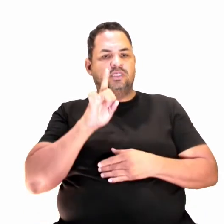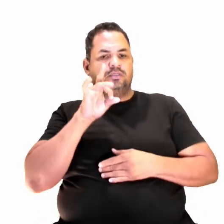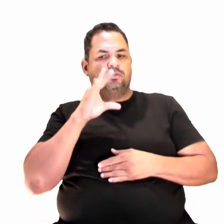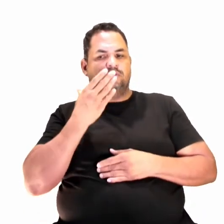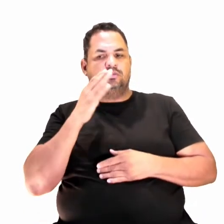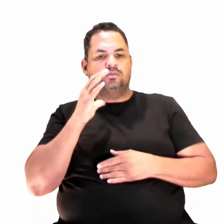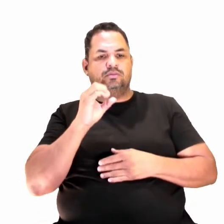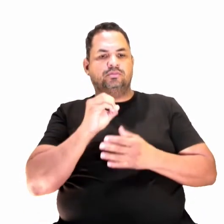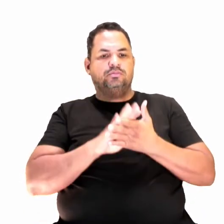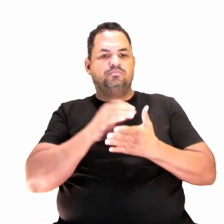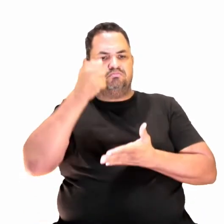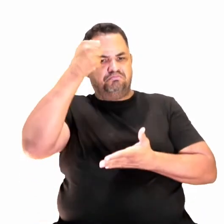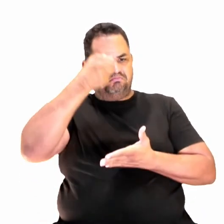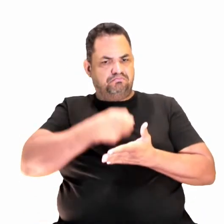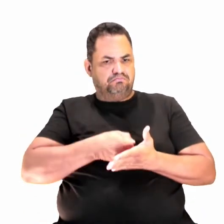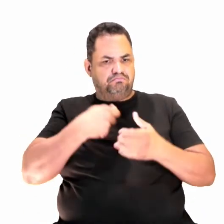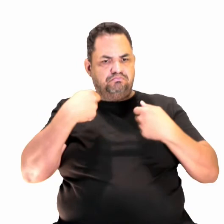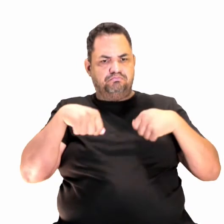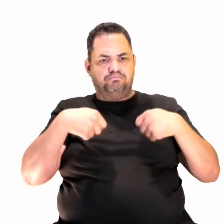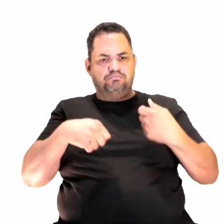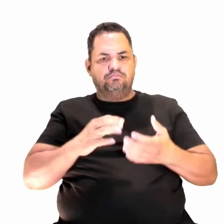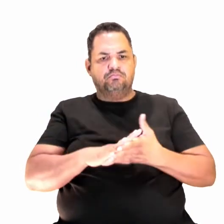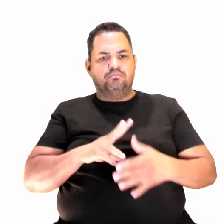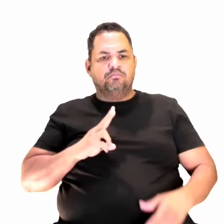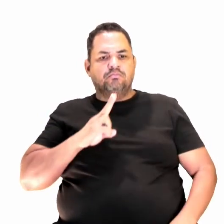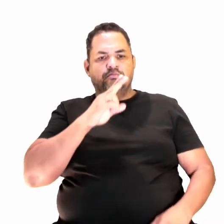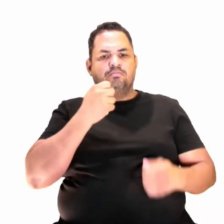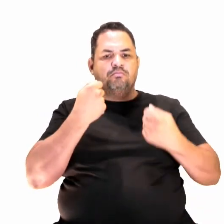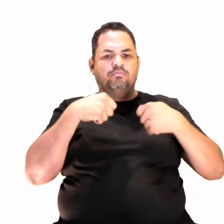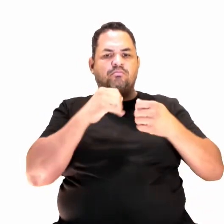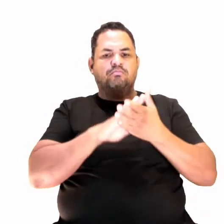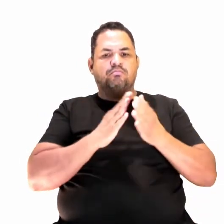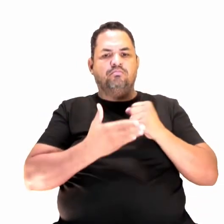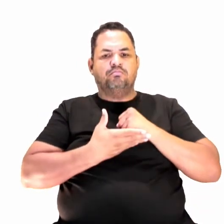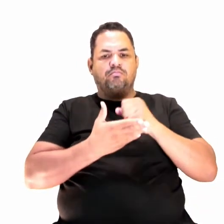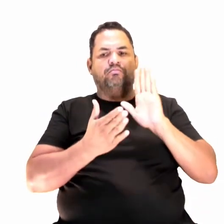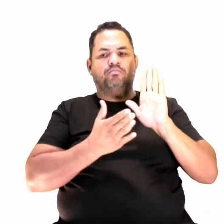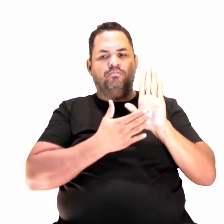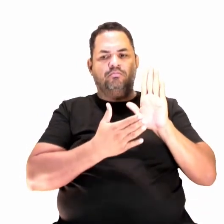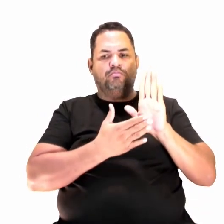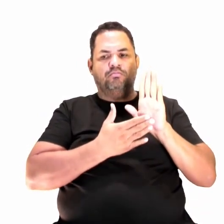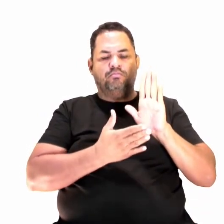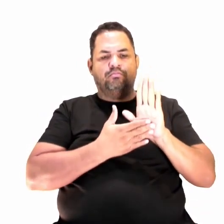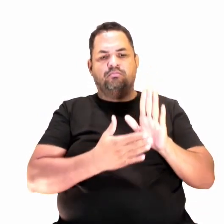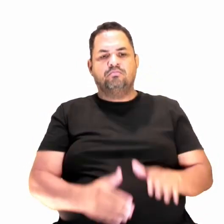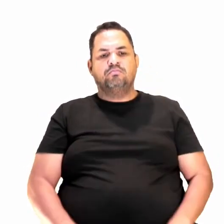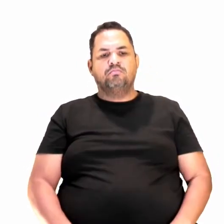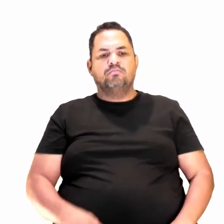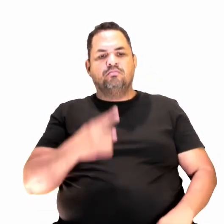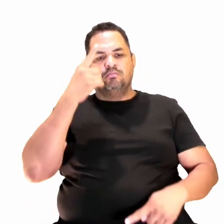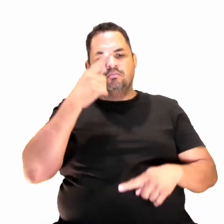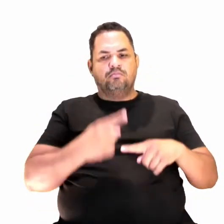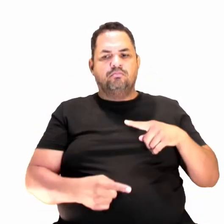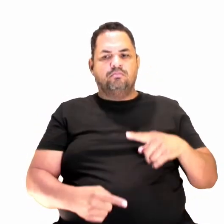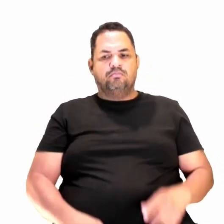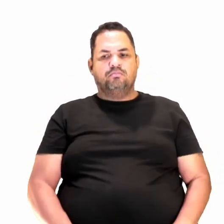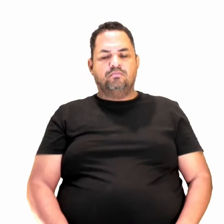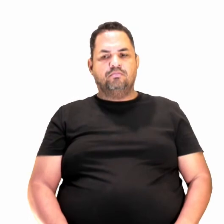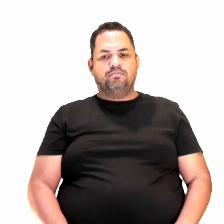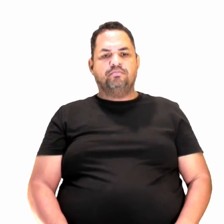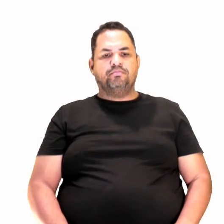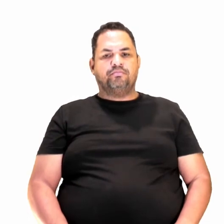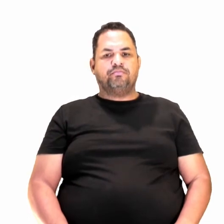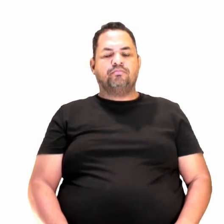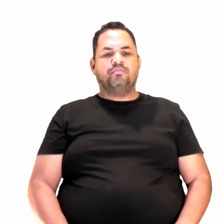dedução, obrigação ou necessidade, forte possibilidade baseada em evidência ou proibição. A